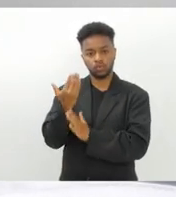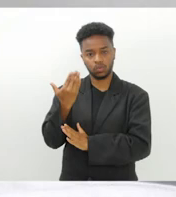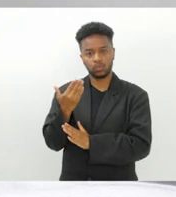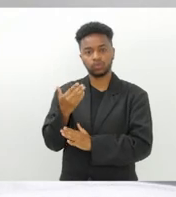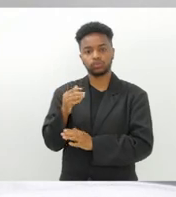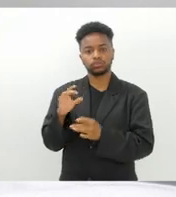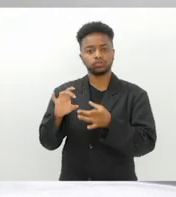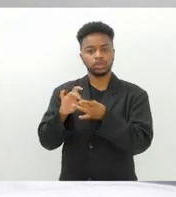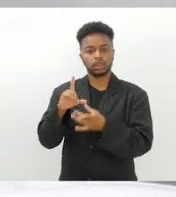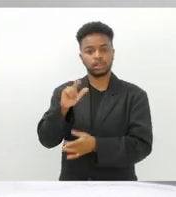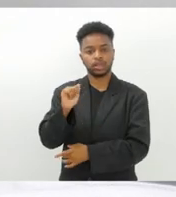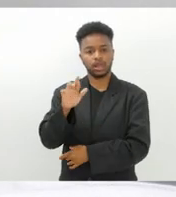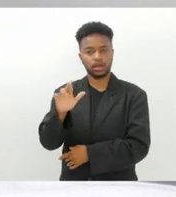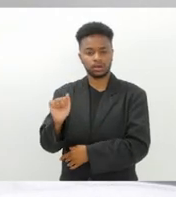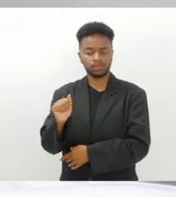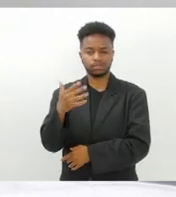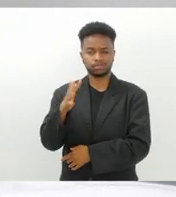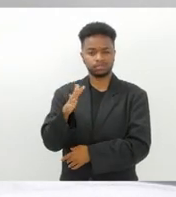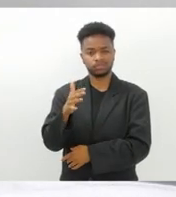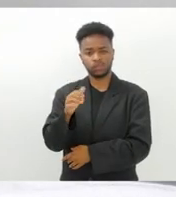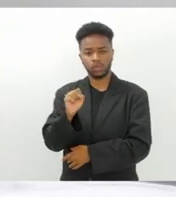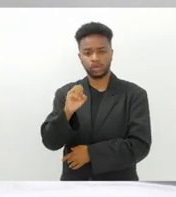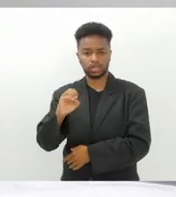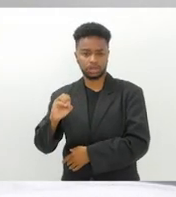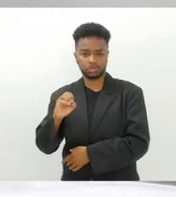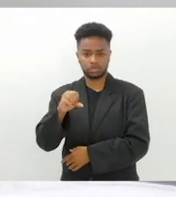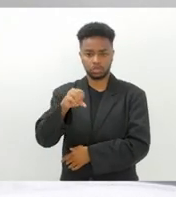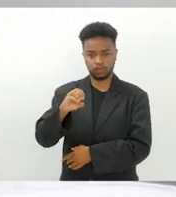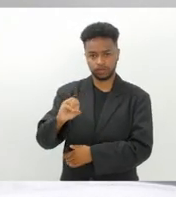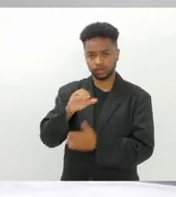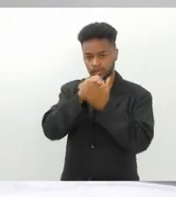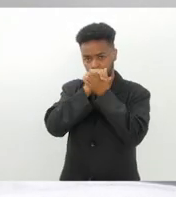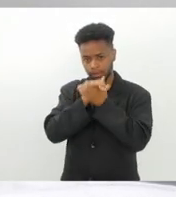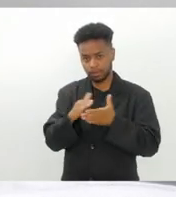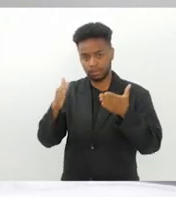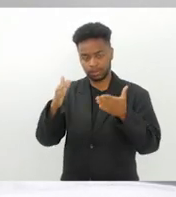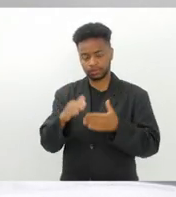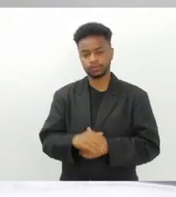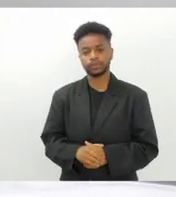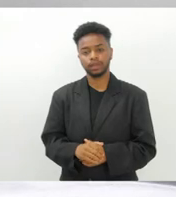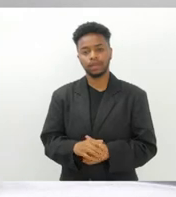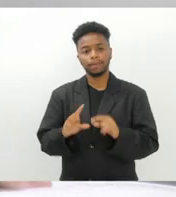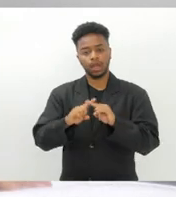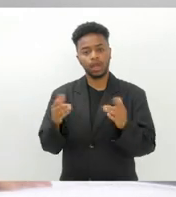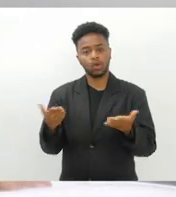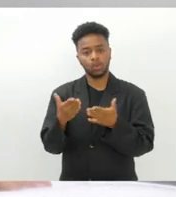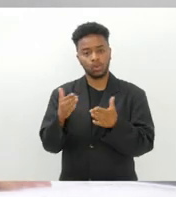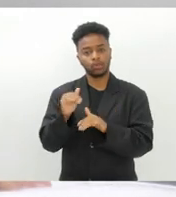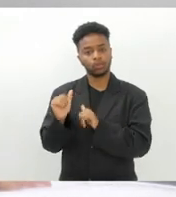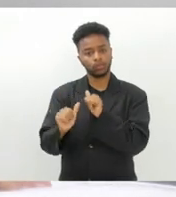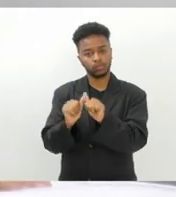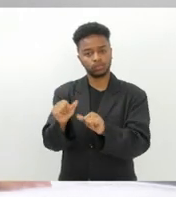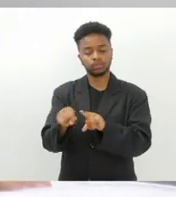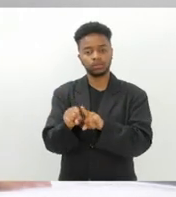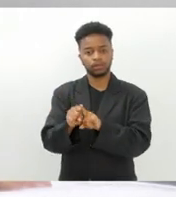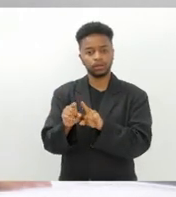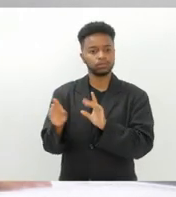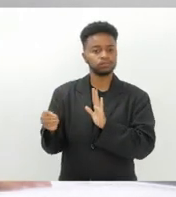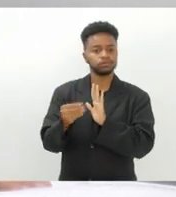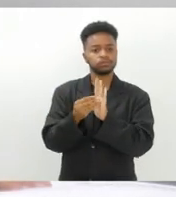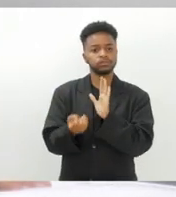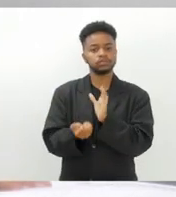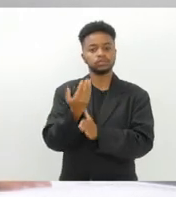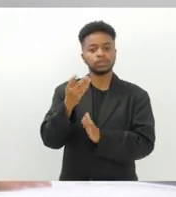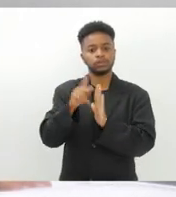e 80 ou 90 pais e mães de santo, e agora foi atualizado e vai virar um projeto que vai dar